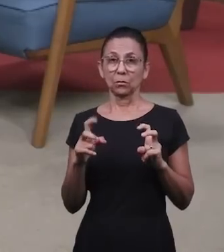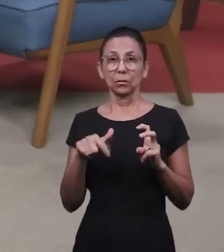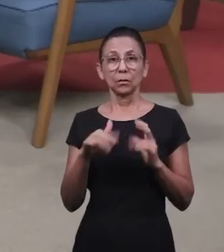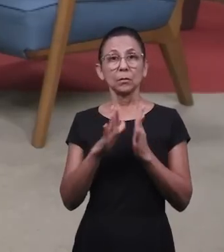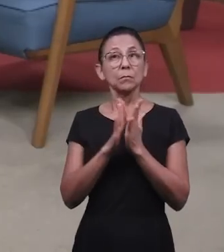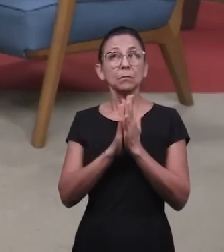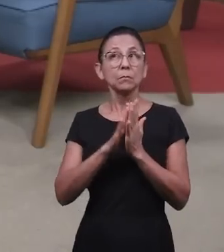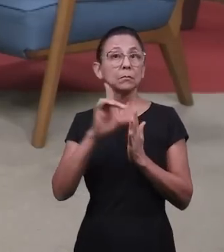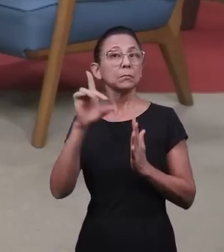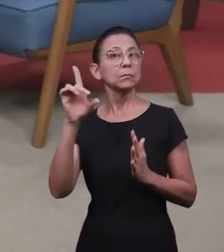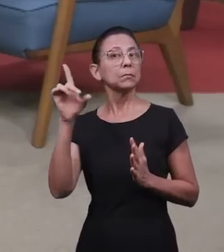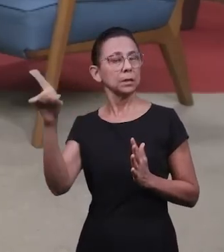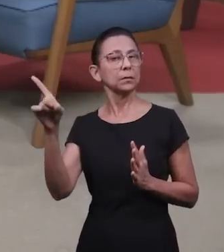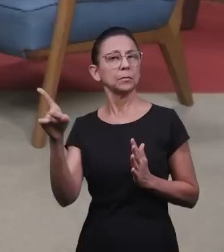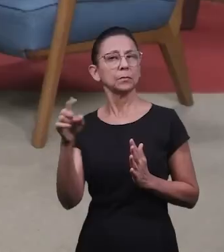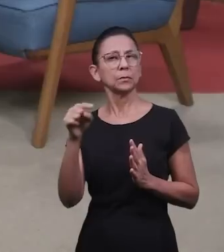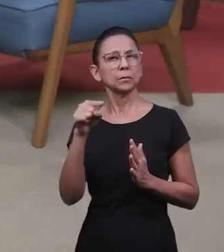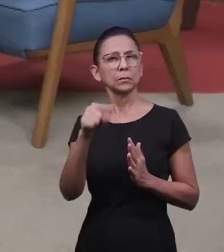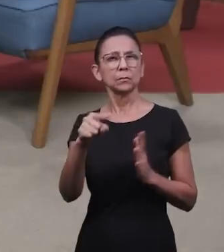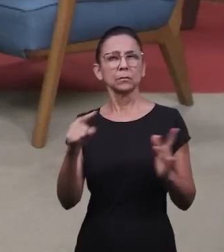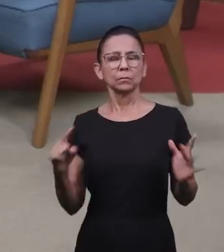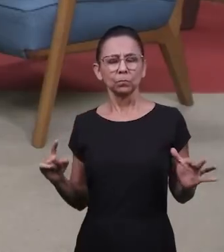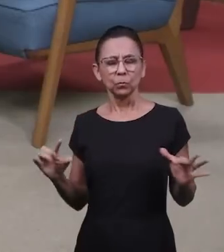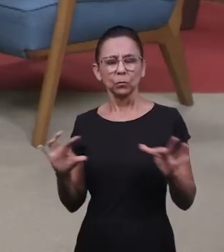nesta comunhão de você